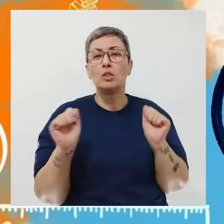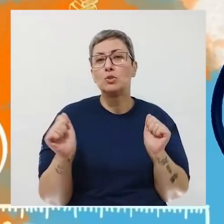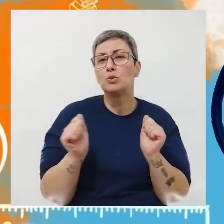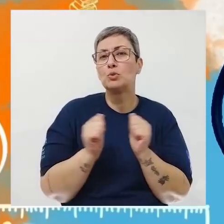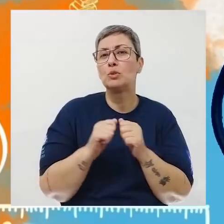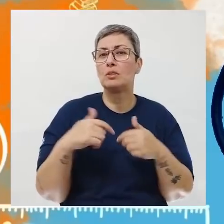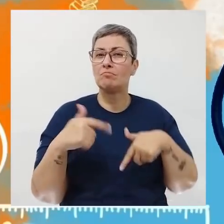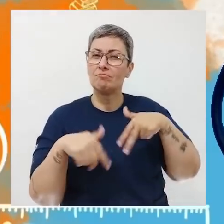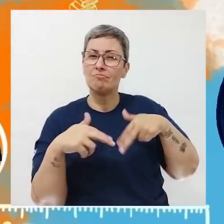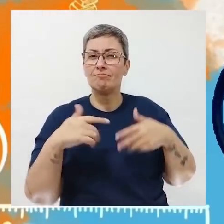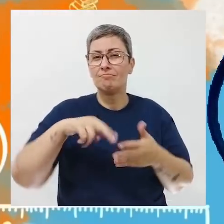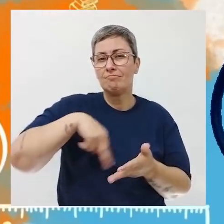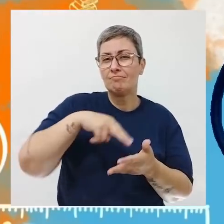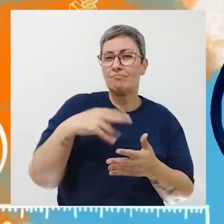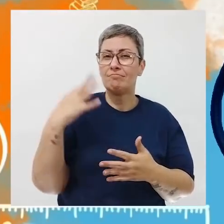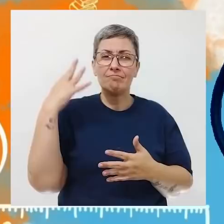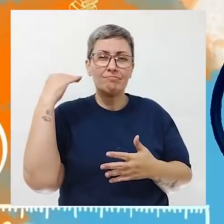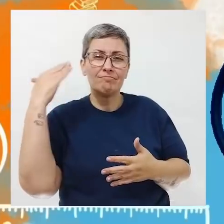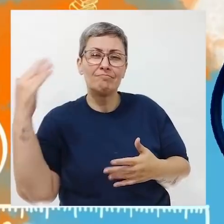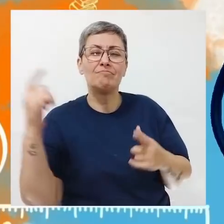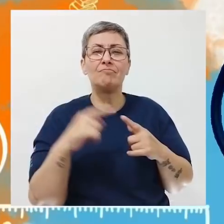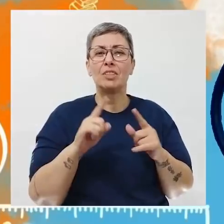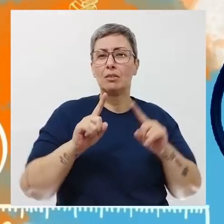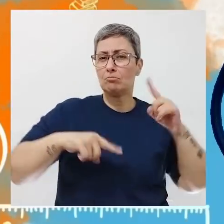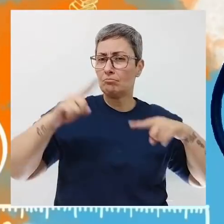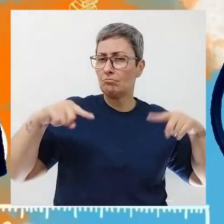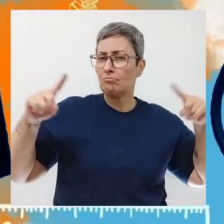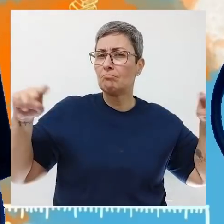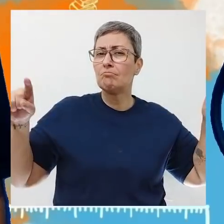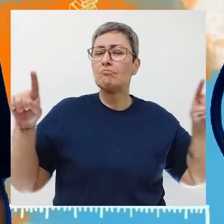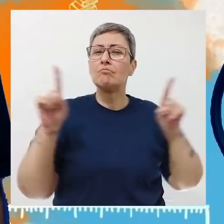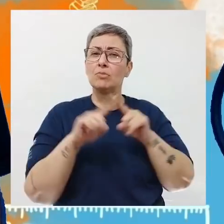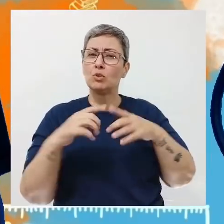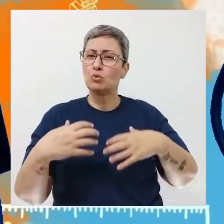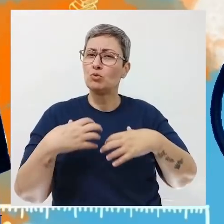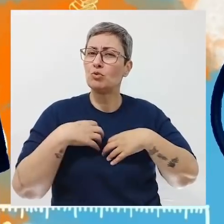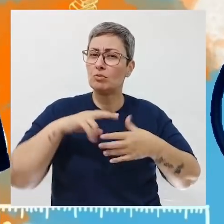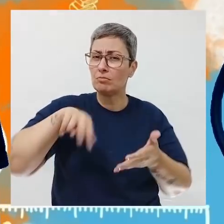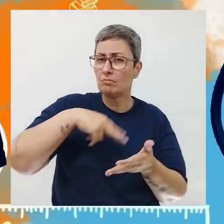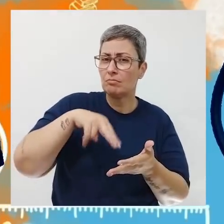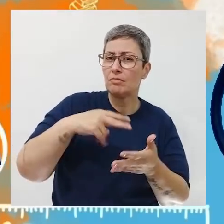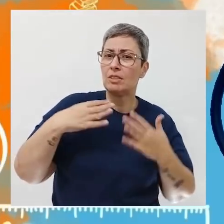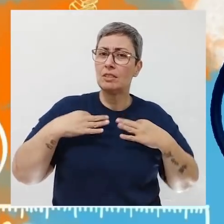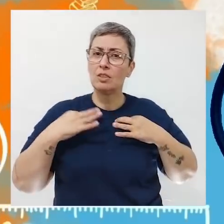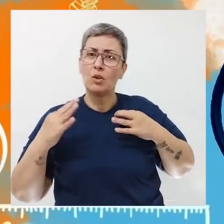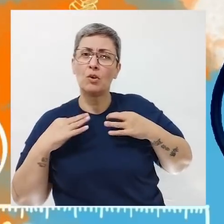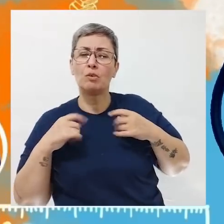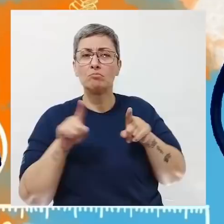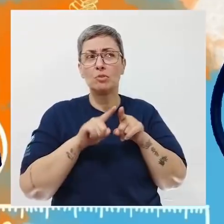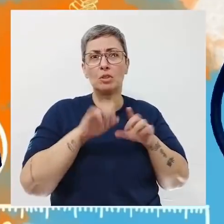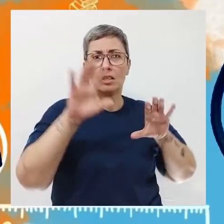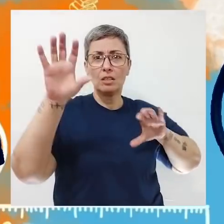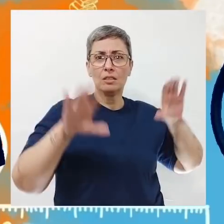incrementa ainda mais essa dança. A saia também possui variações na forma de dançar e de se vestir, de acordo